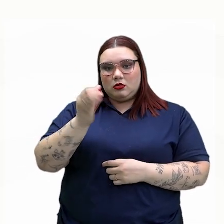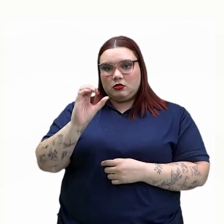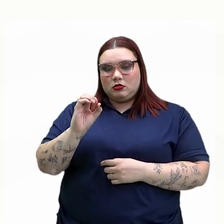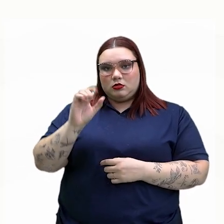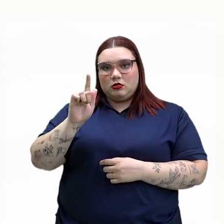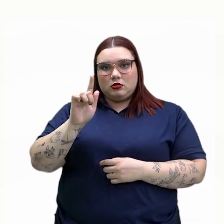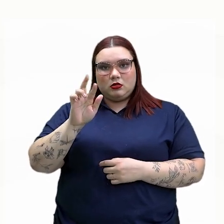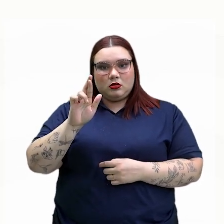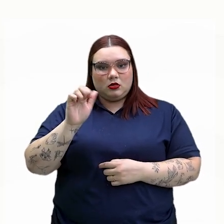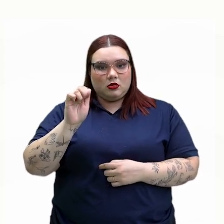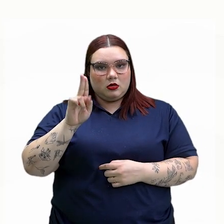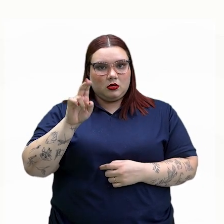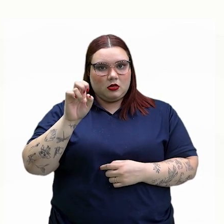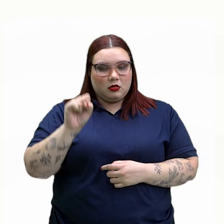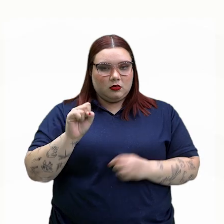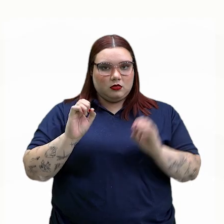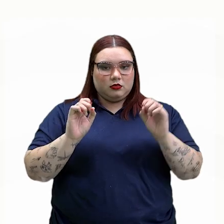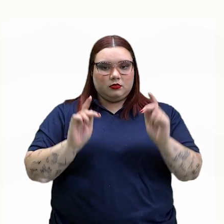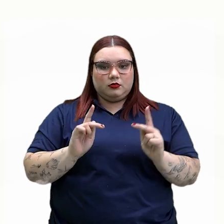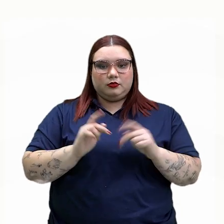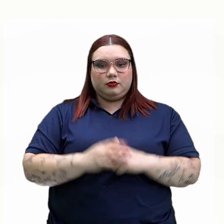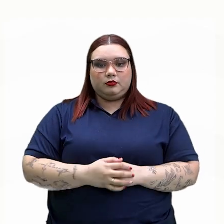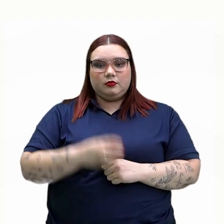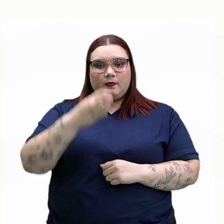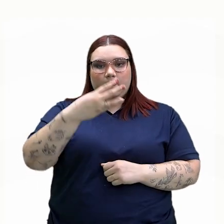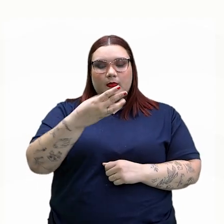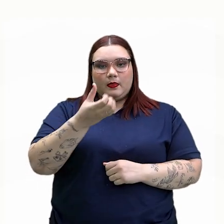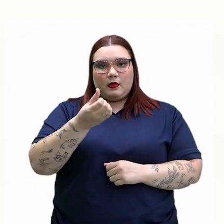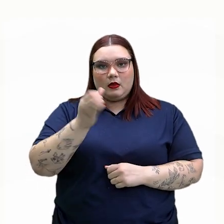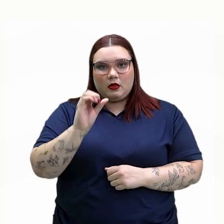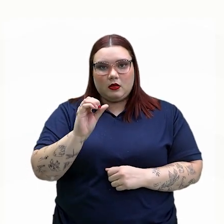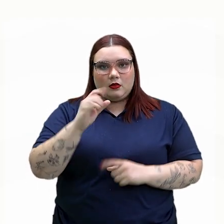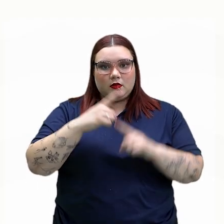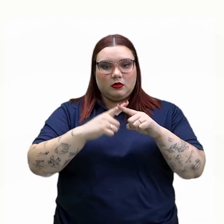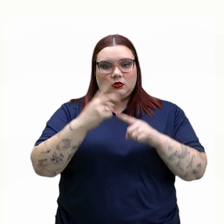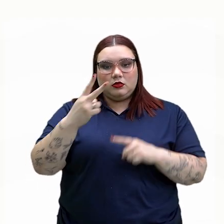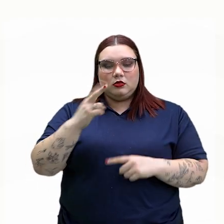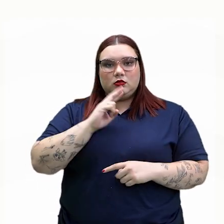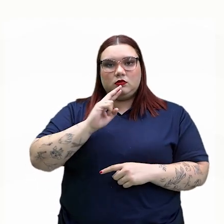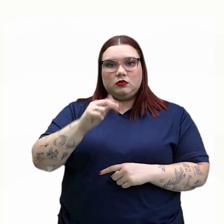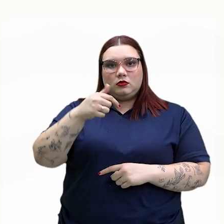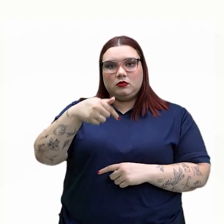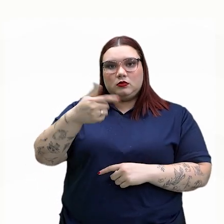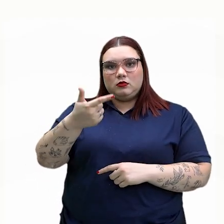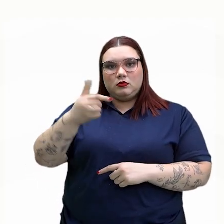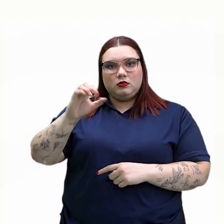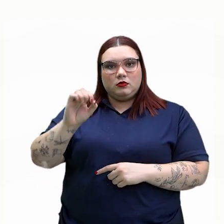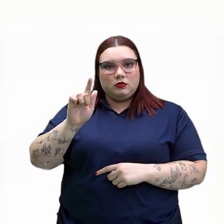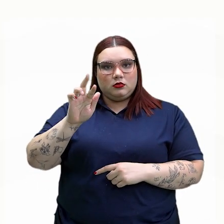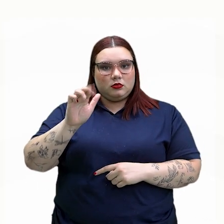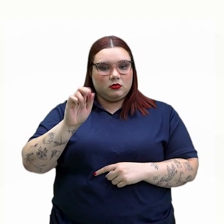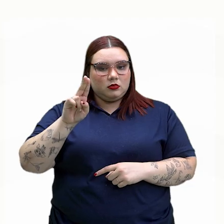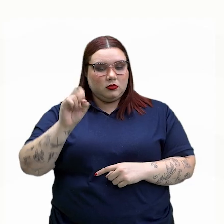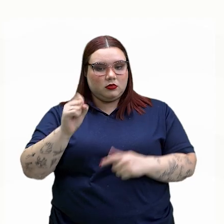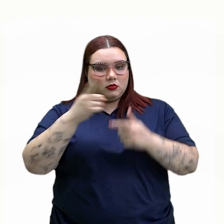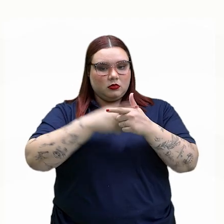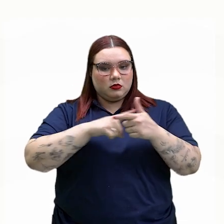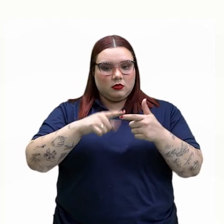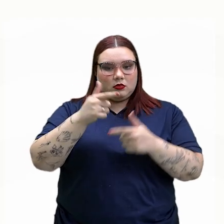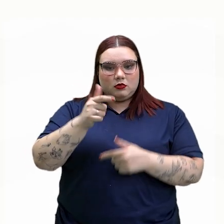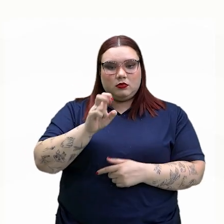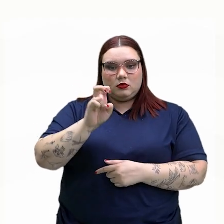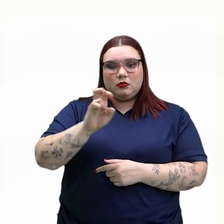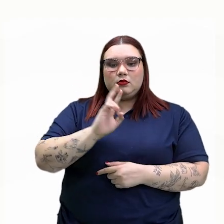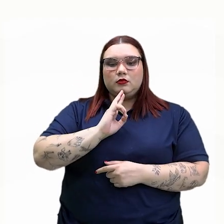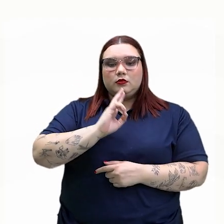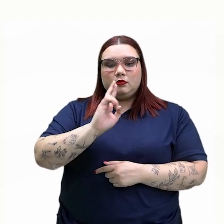graus, tá bom? Porque eu quero determinar. 360 vezes 2 dá 720 graus. Dividido por